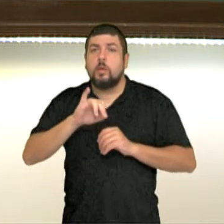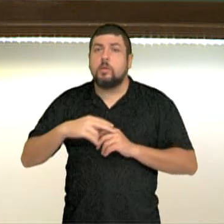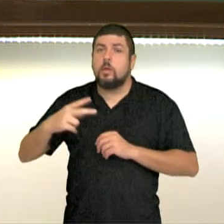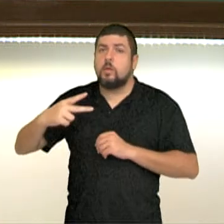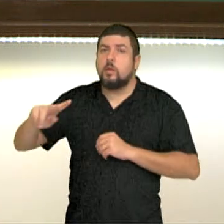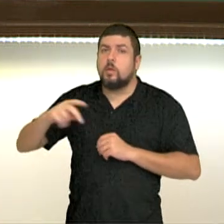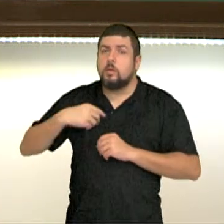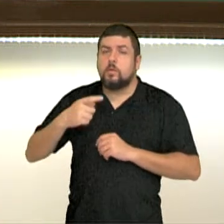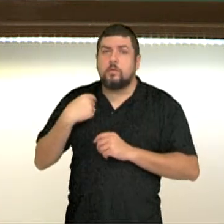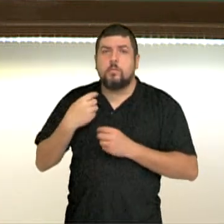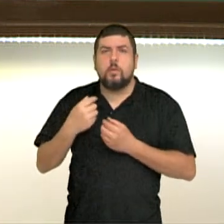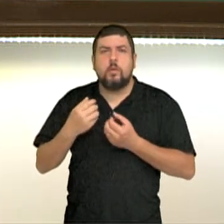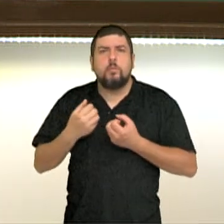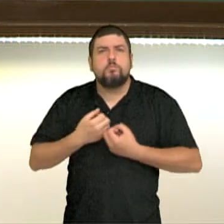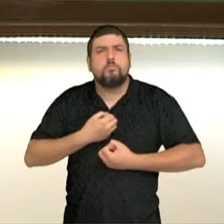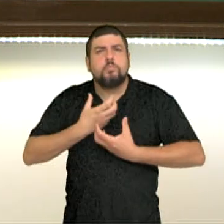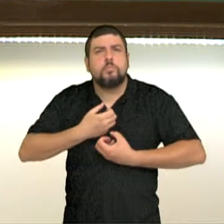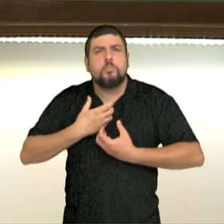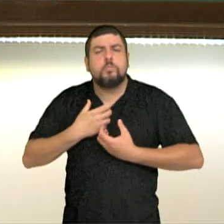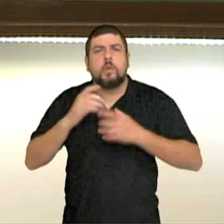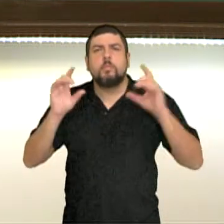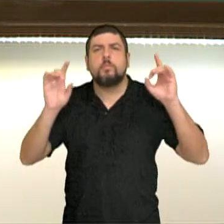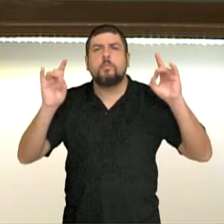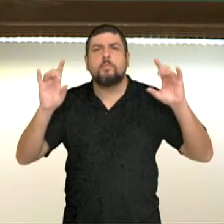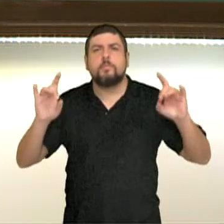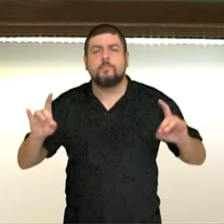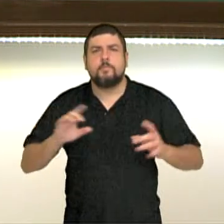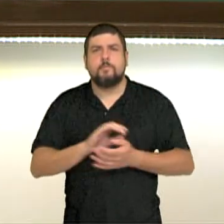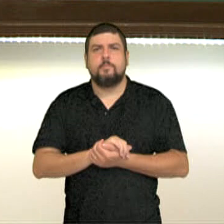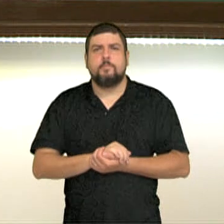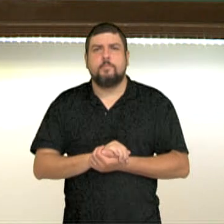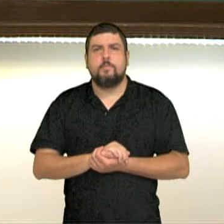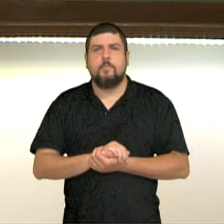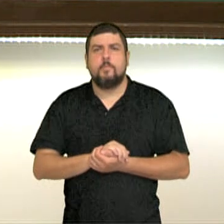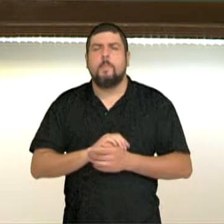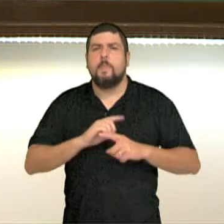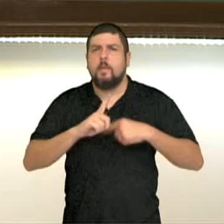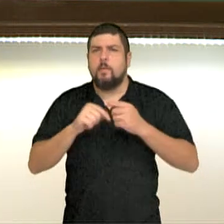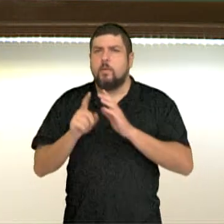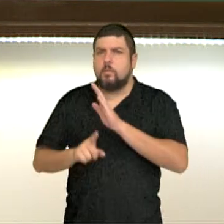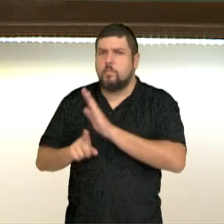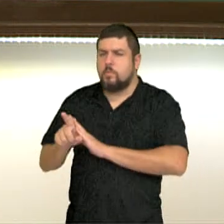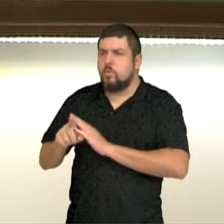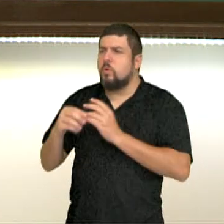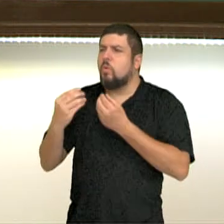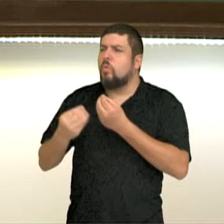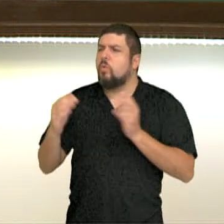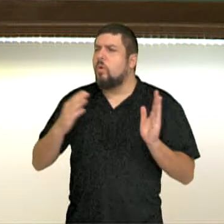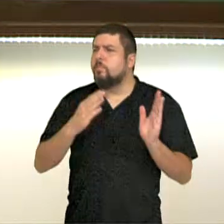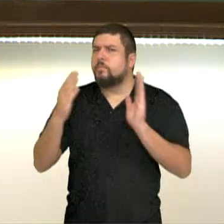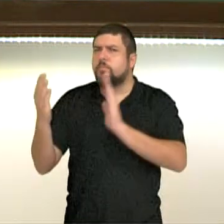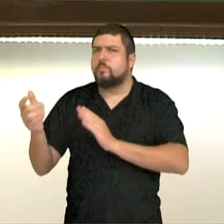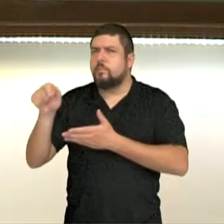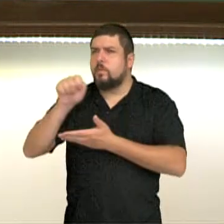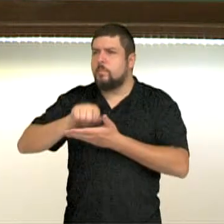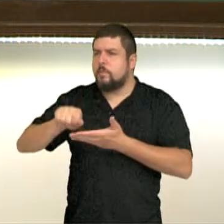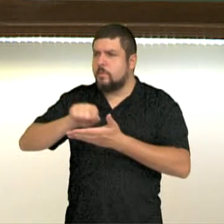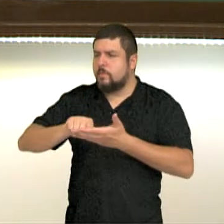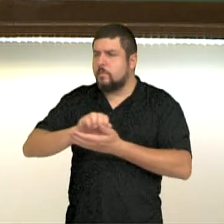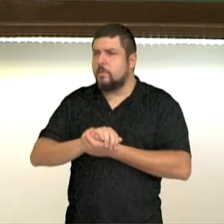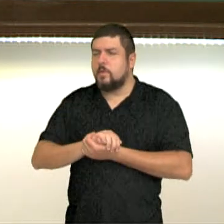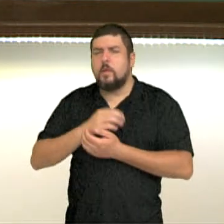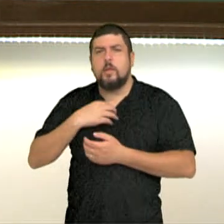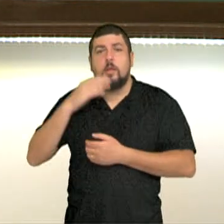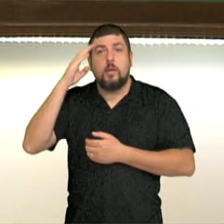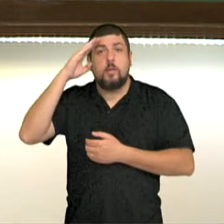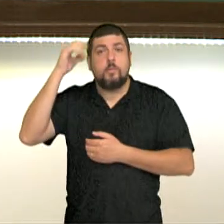torna aquele momento um momento especial. Depois ele perguntou: como é o seu processo de escrita? E aqui está uma das perguntas